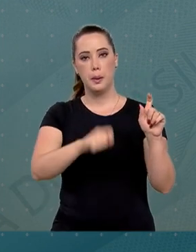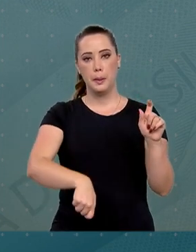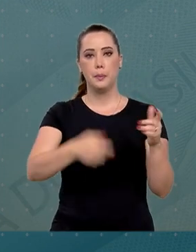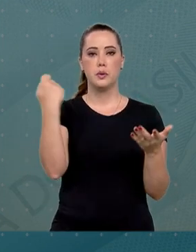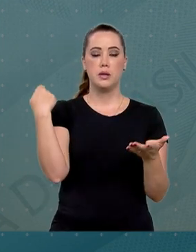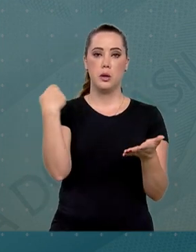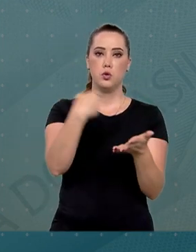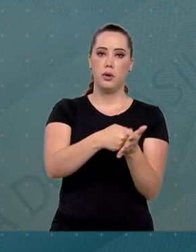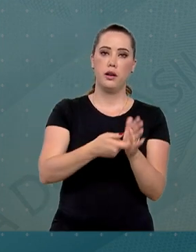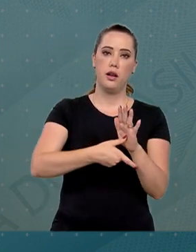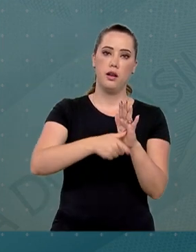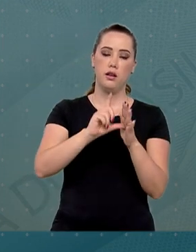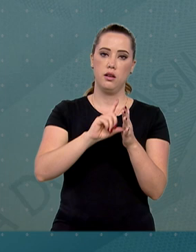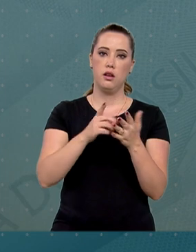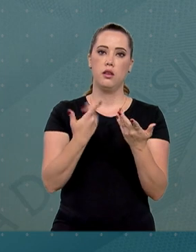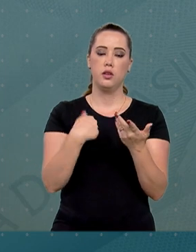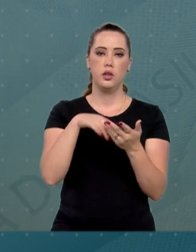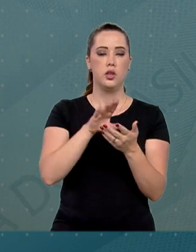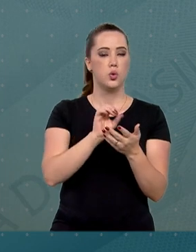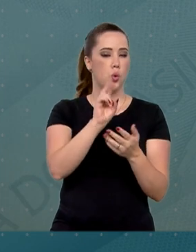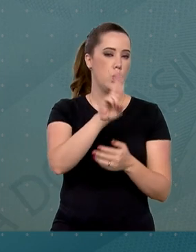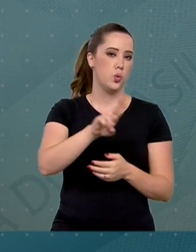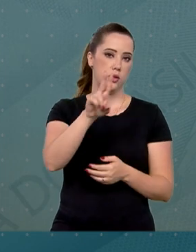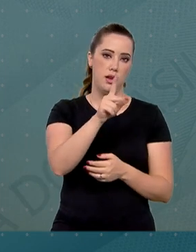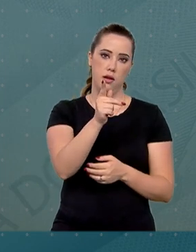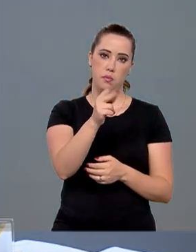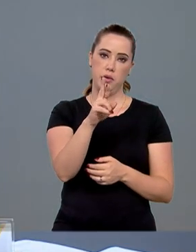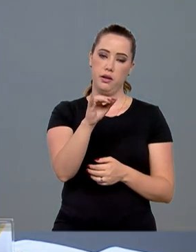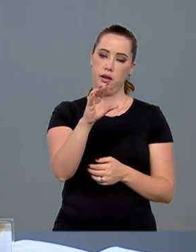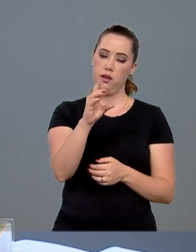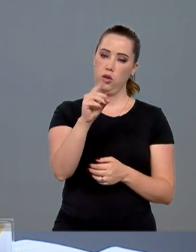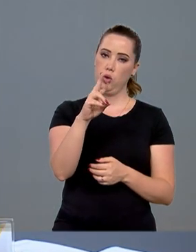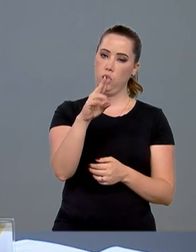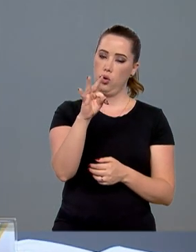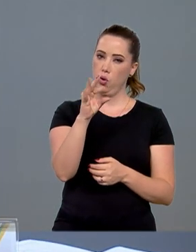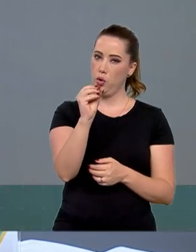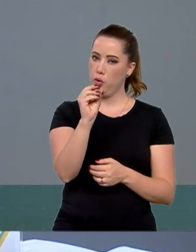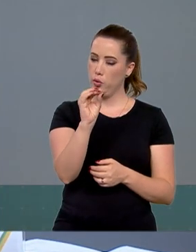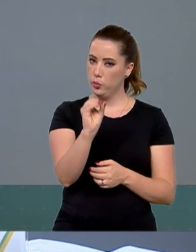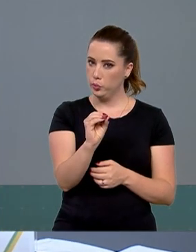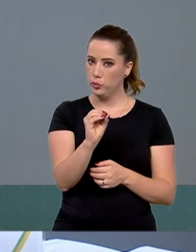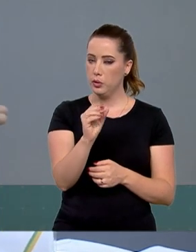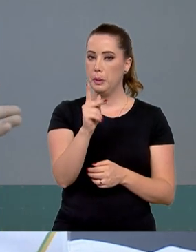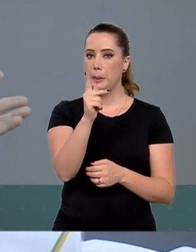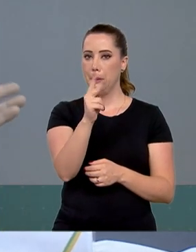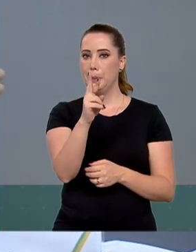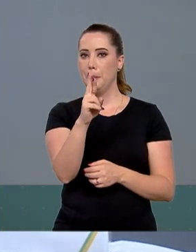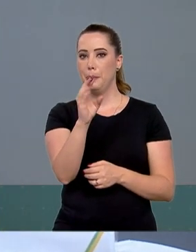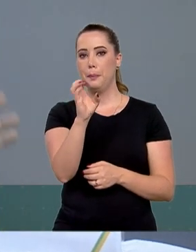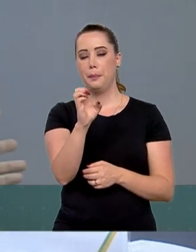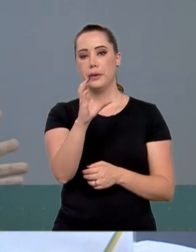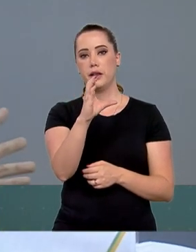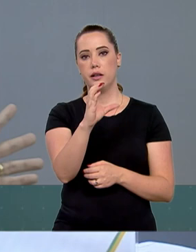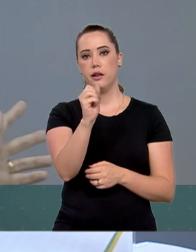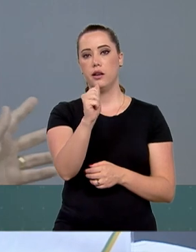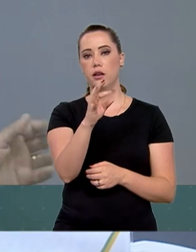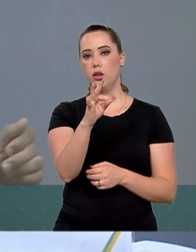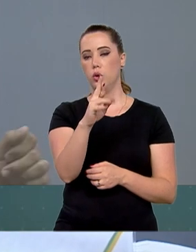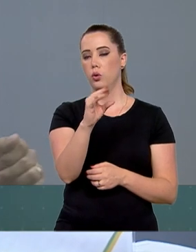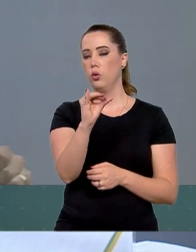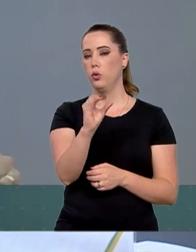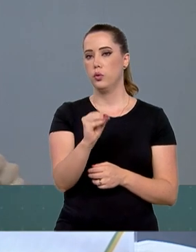ou liquidar a dívida com precatórios fiscais, por exemplo. Existem descontos de até 50%